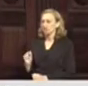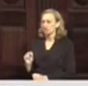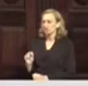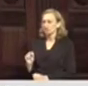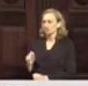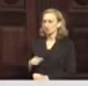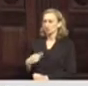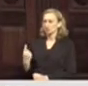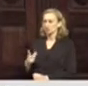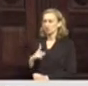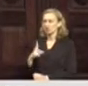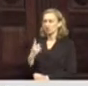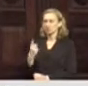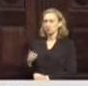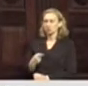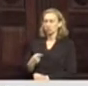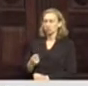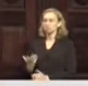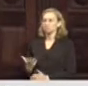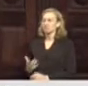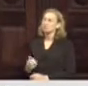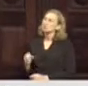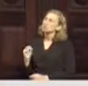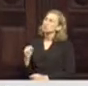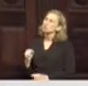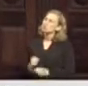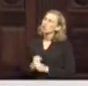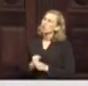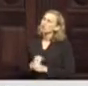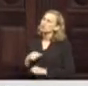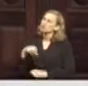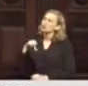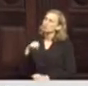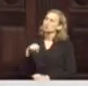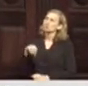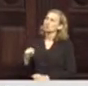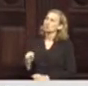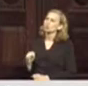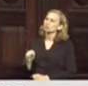era 98, senhor presidente. Depois, em 2002...